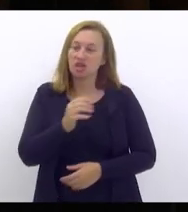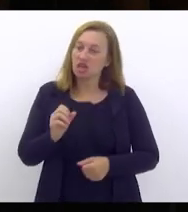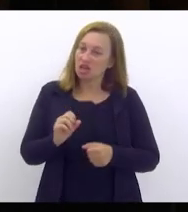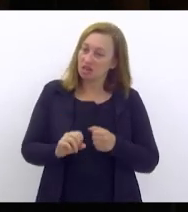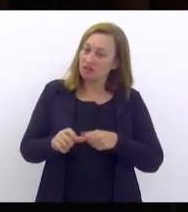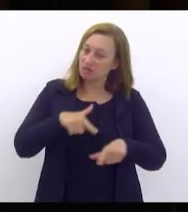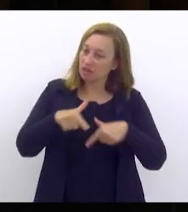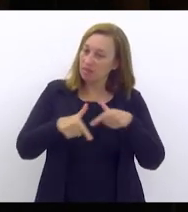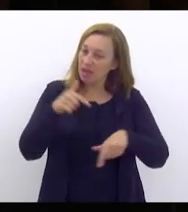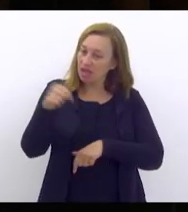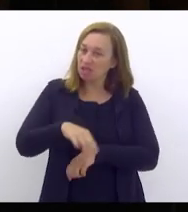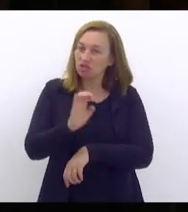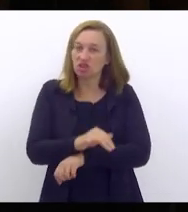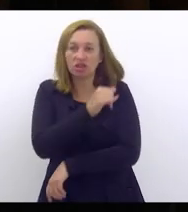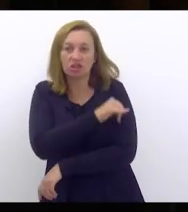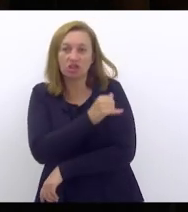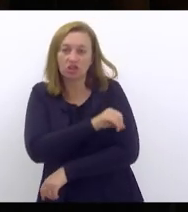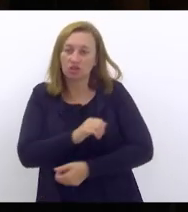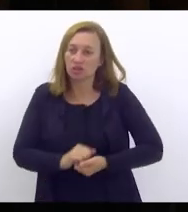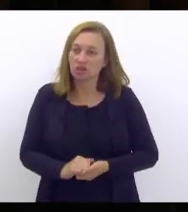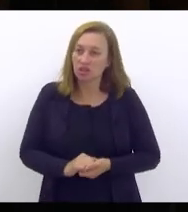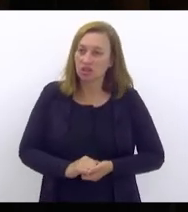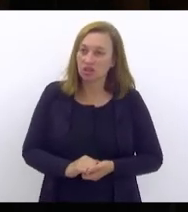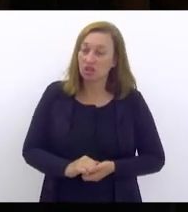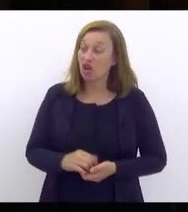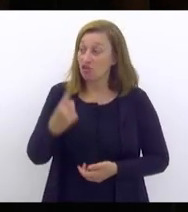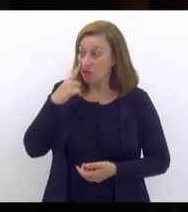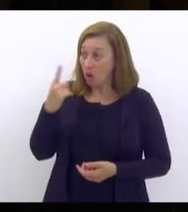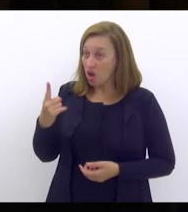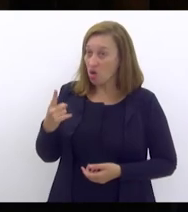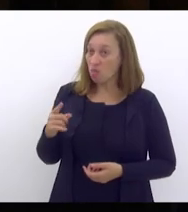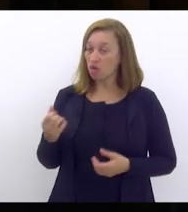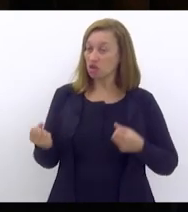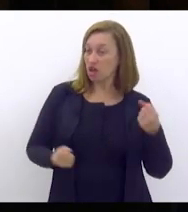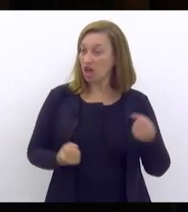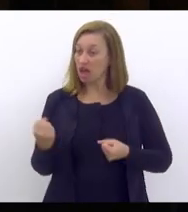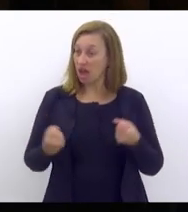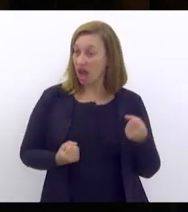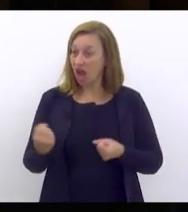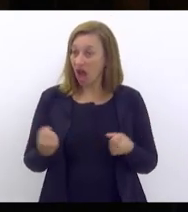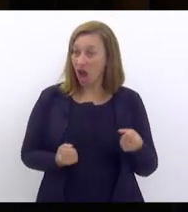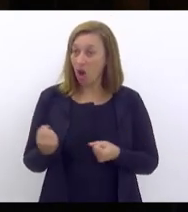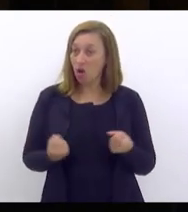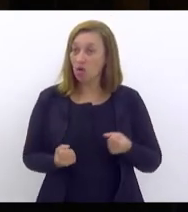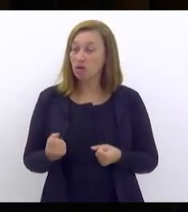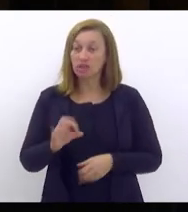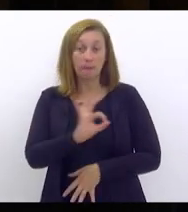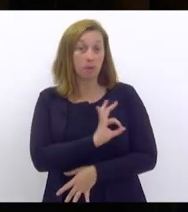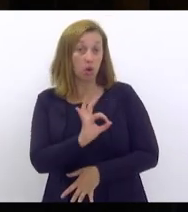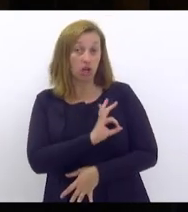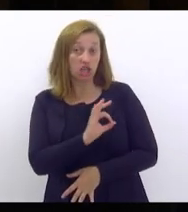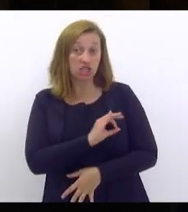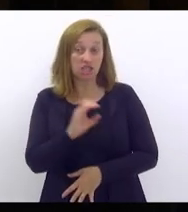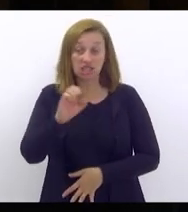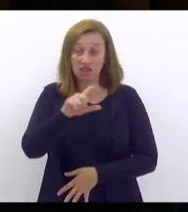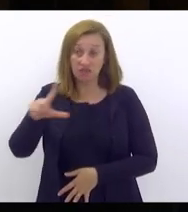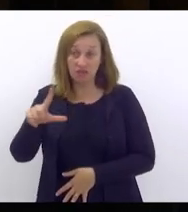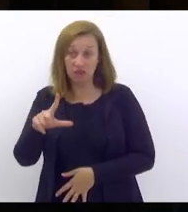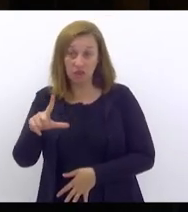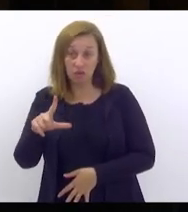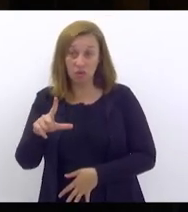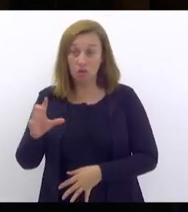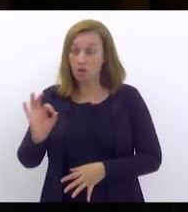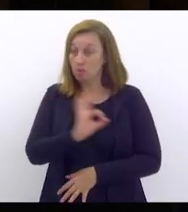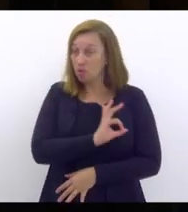Se a população está vendo um monte de Corolla andando aí, ó, da Polícia Civil, da Polícia Militar, não foi o governo do estado que comprou,